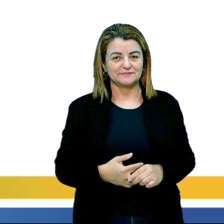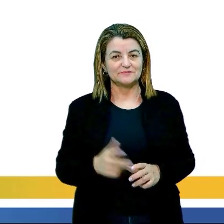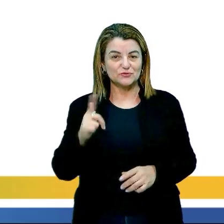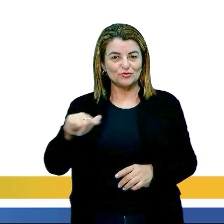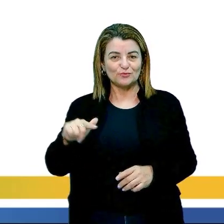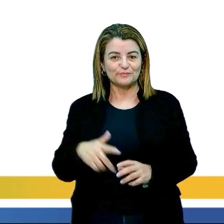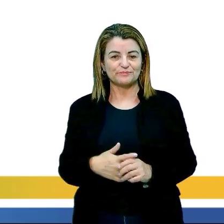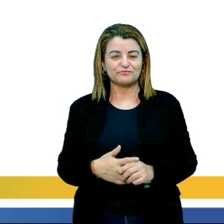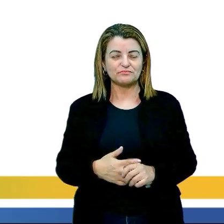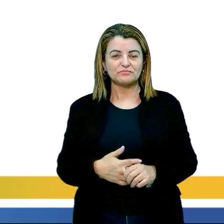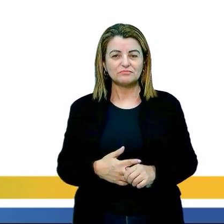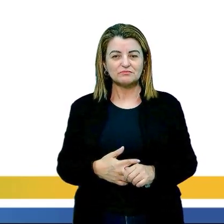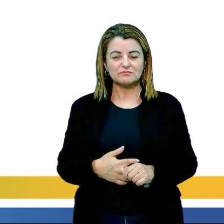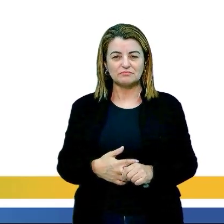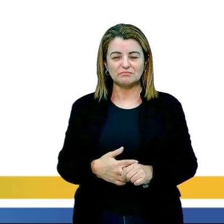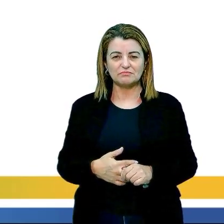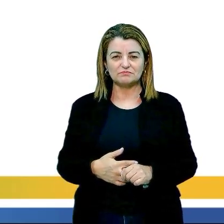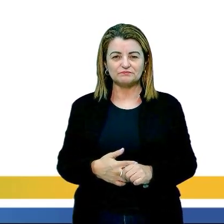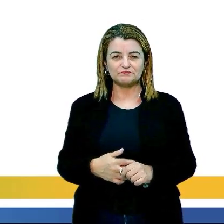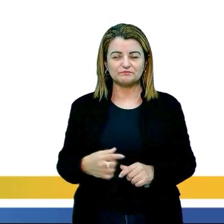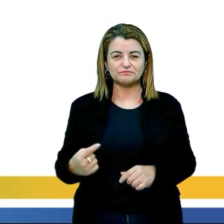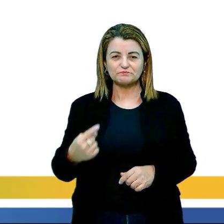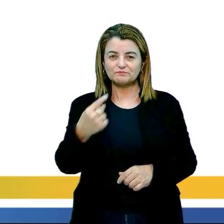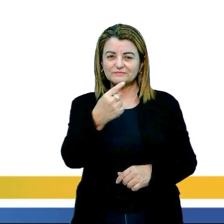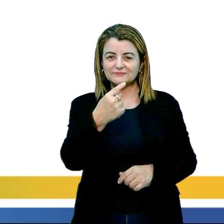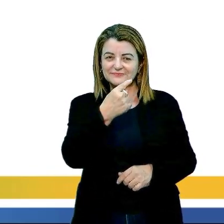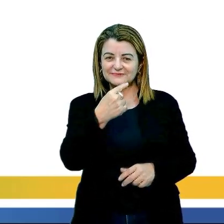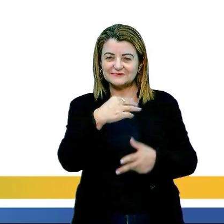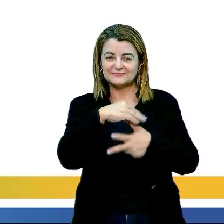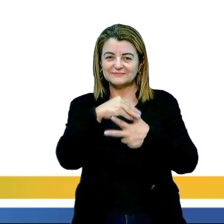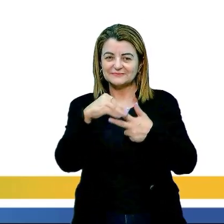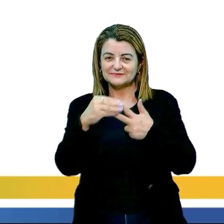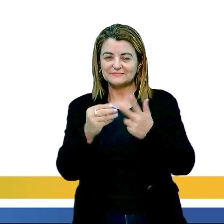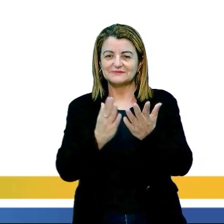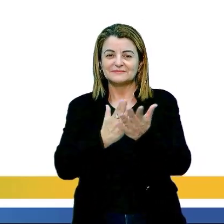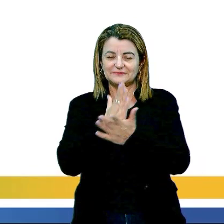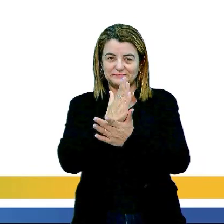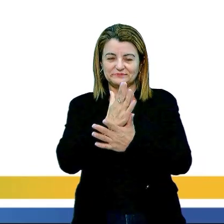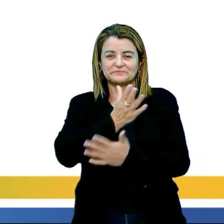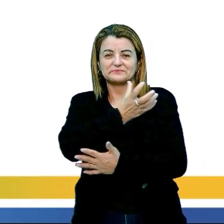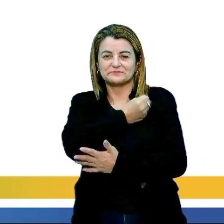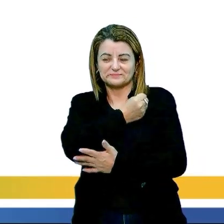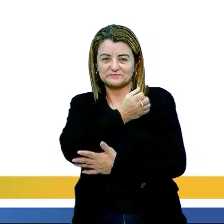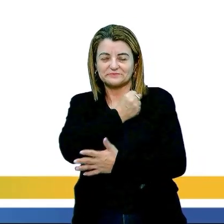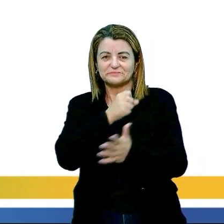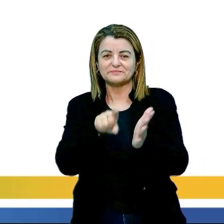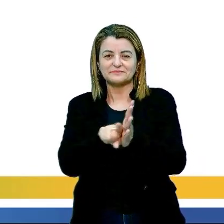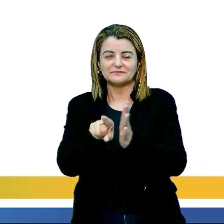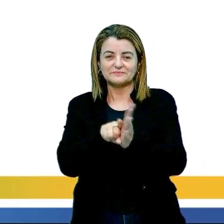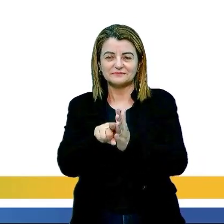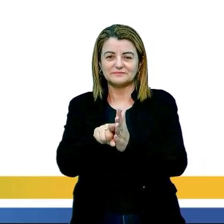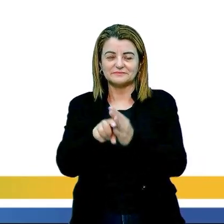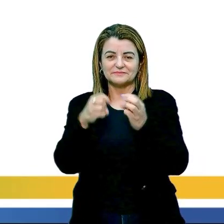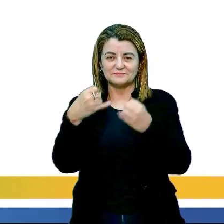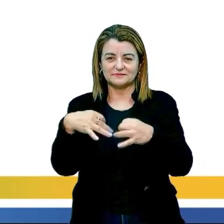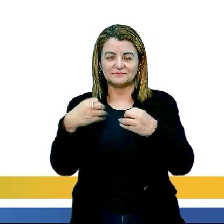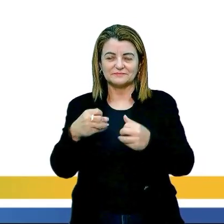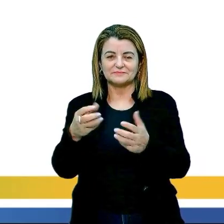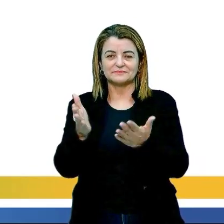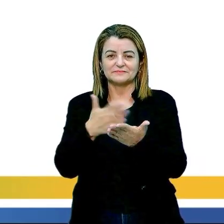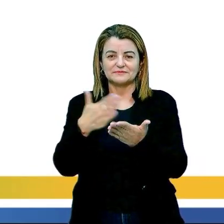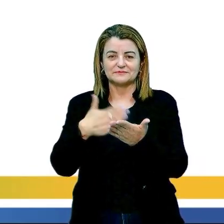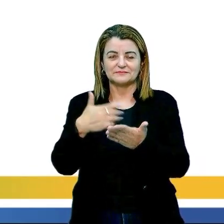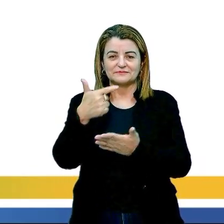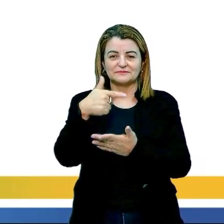De novo, lá a prova Enem, questão comentada, página